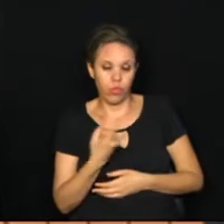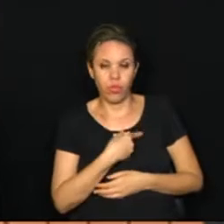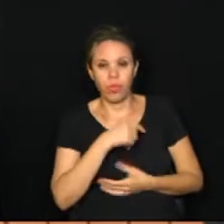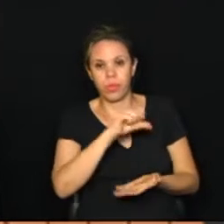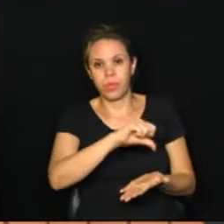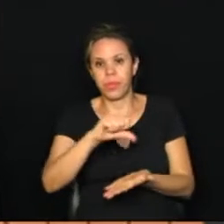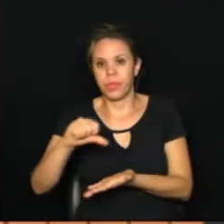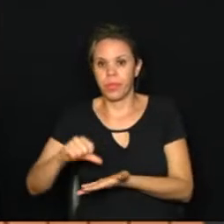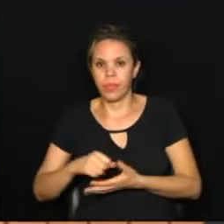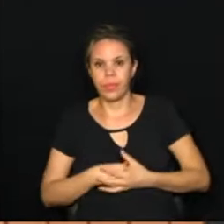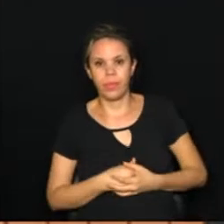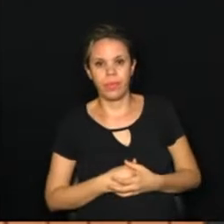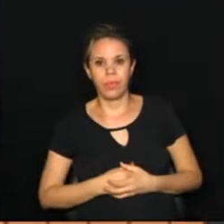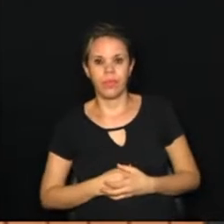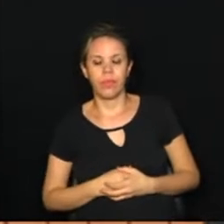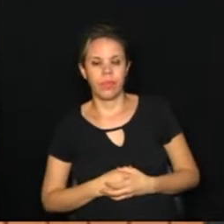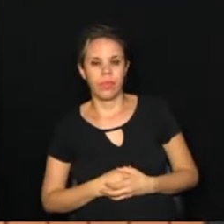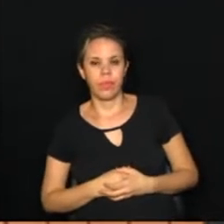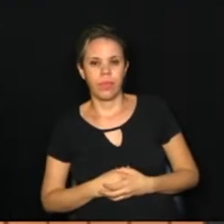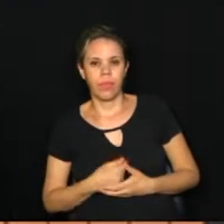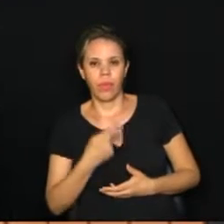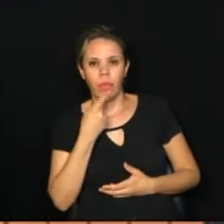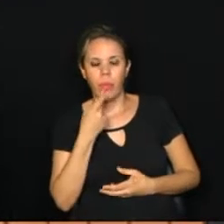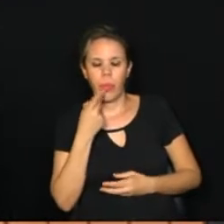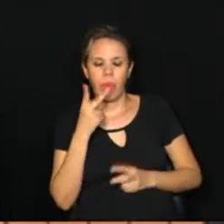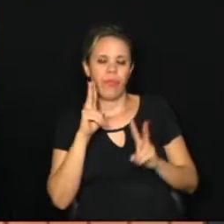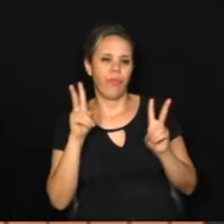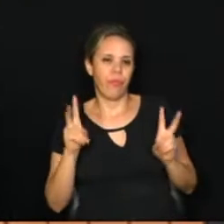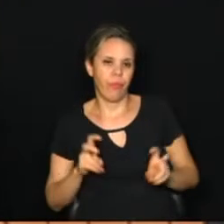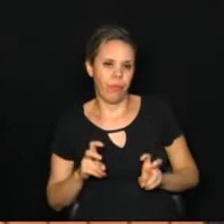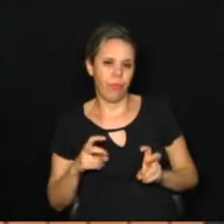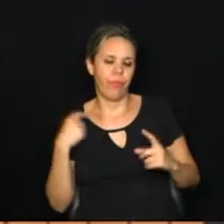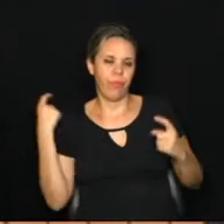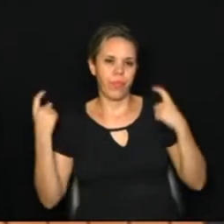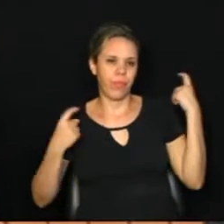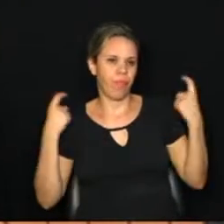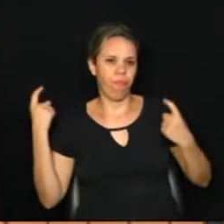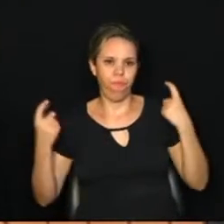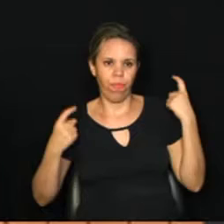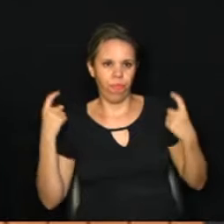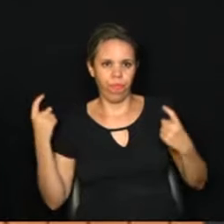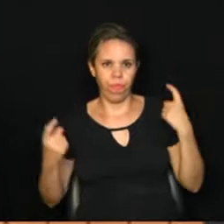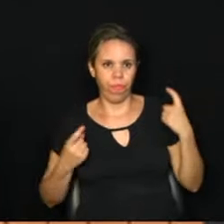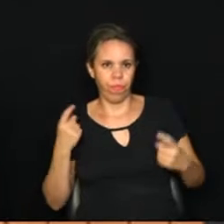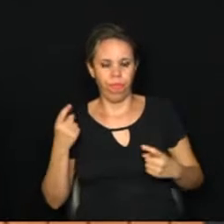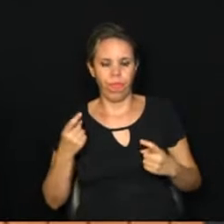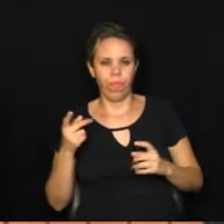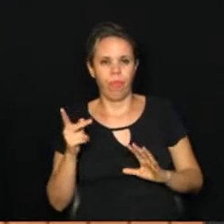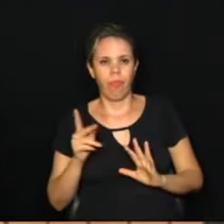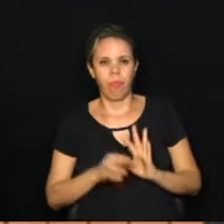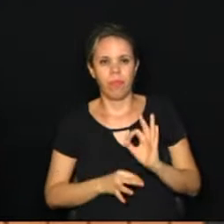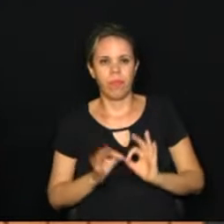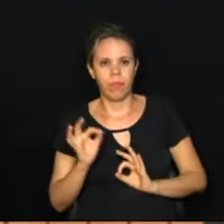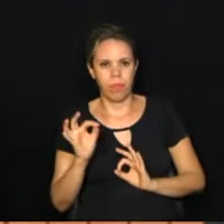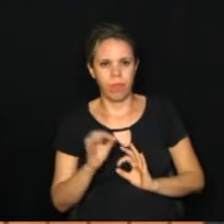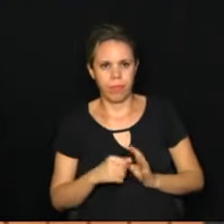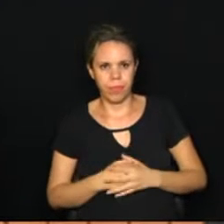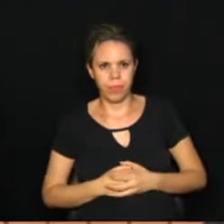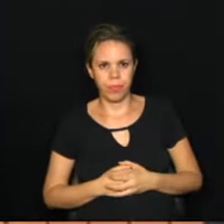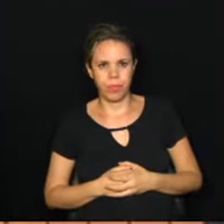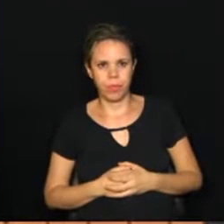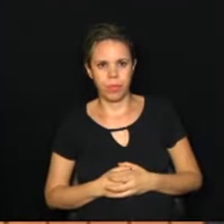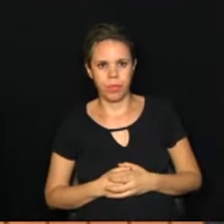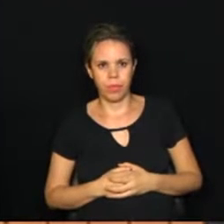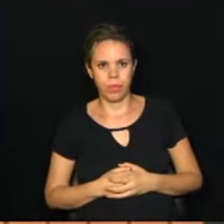região. E para falar um pouco das preocupações, inclusive das projeções